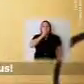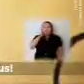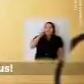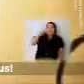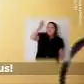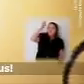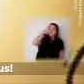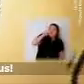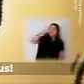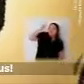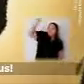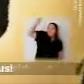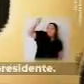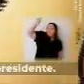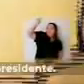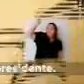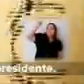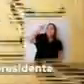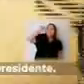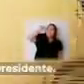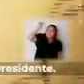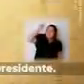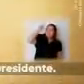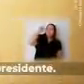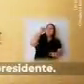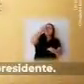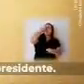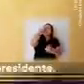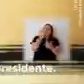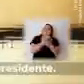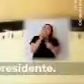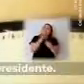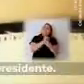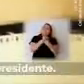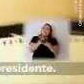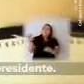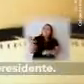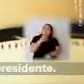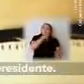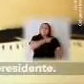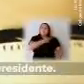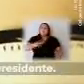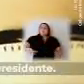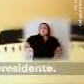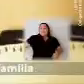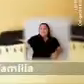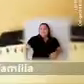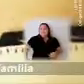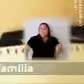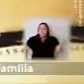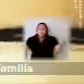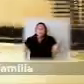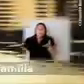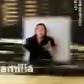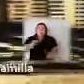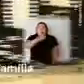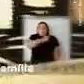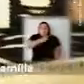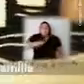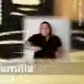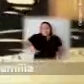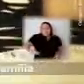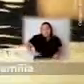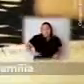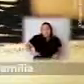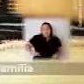Meu painho é Deus E é de Deus que eu espero e confio no meu novo presidente E meu novo presidente